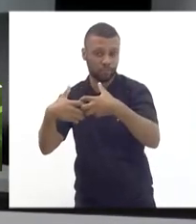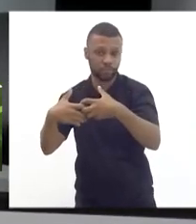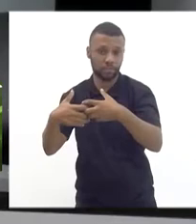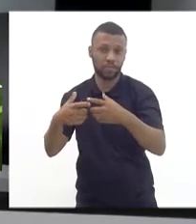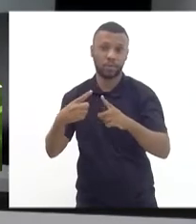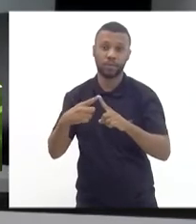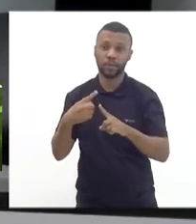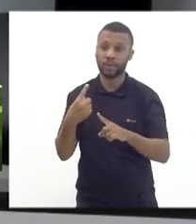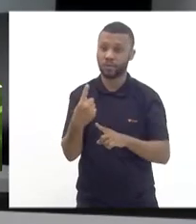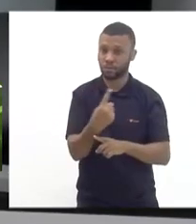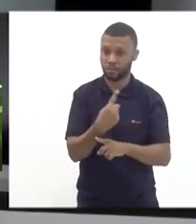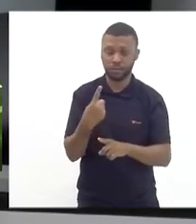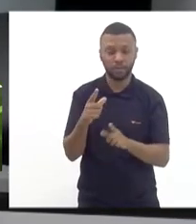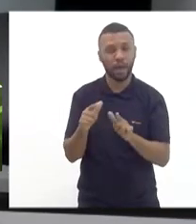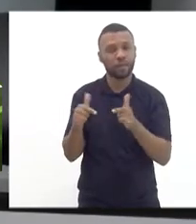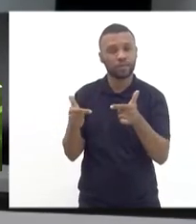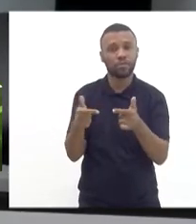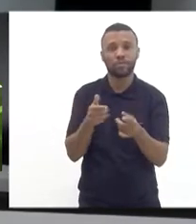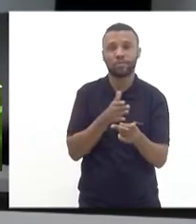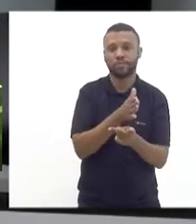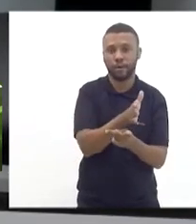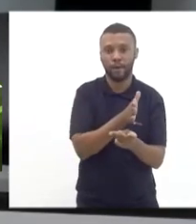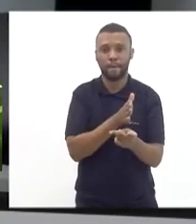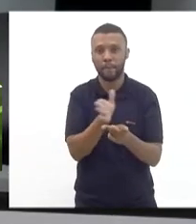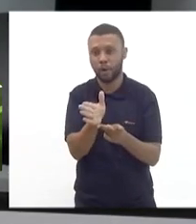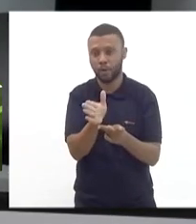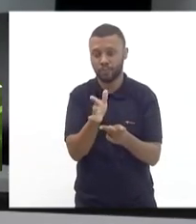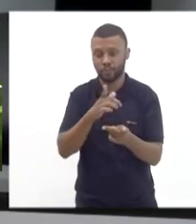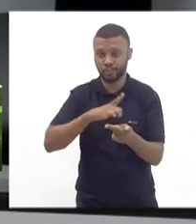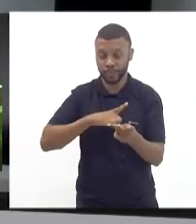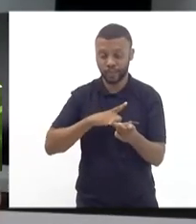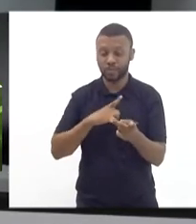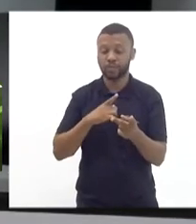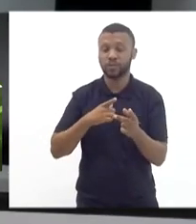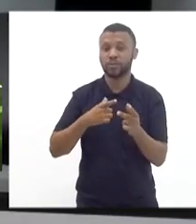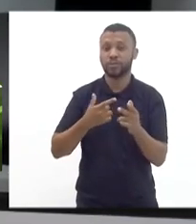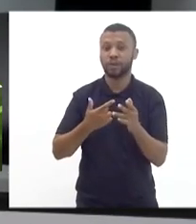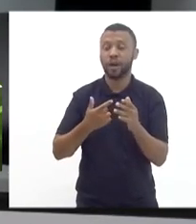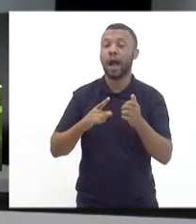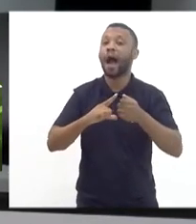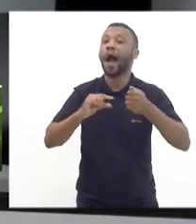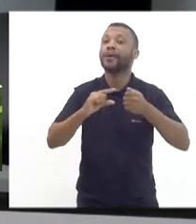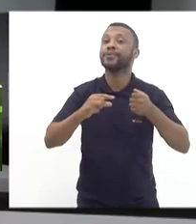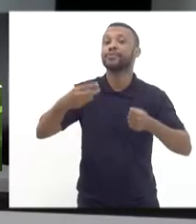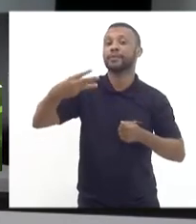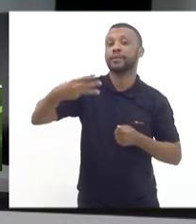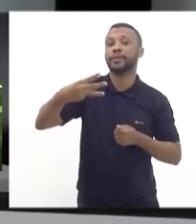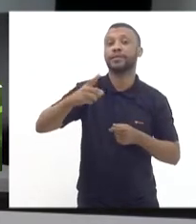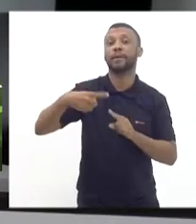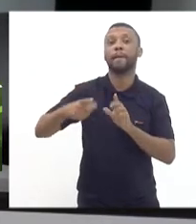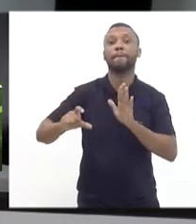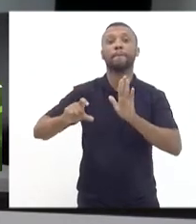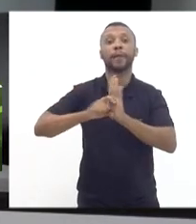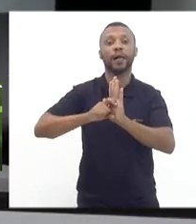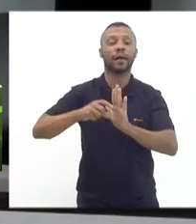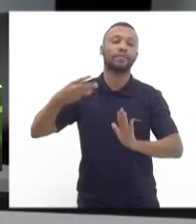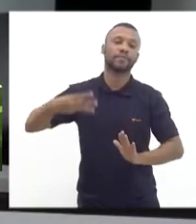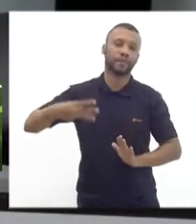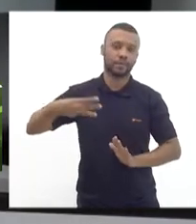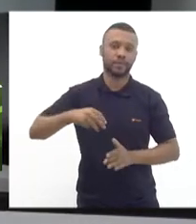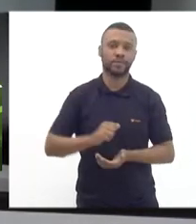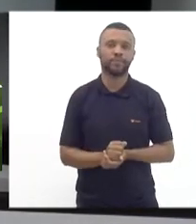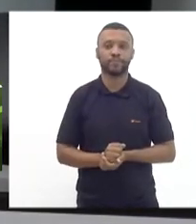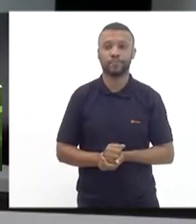coisas. Né? É o artigo 3º, parágrafo 3º. Porque nós vamos estar verificando duas coisas. Primeiro,